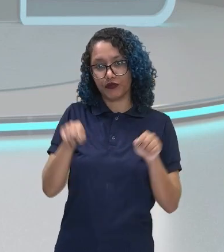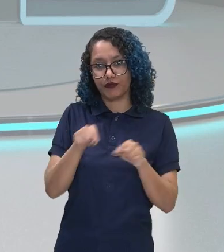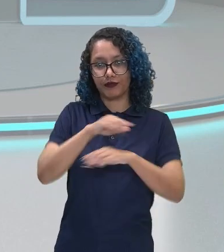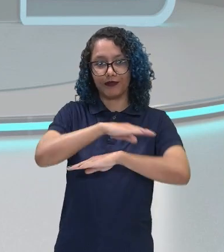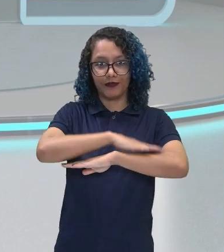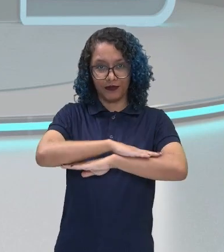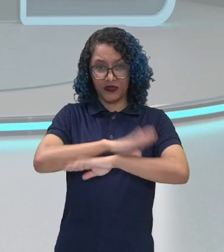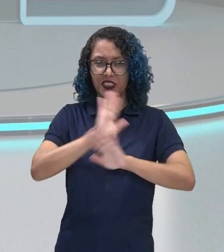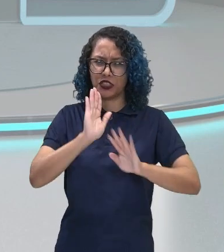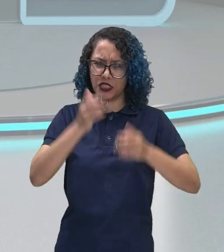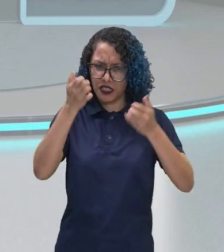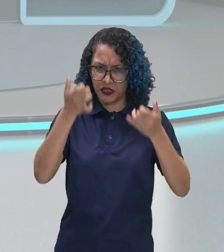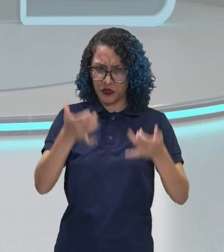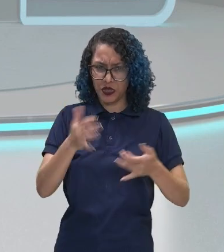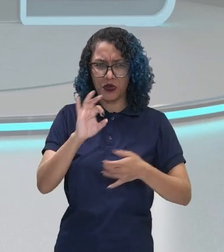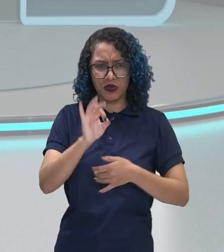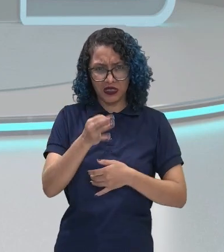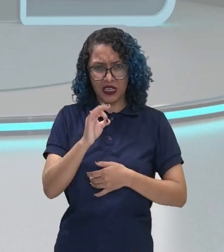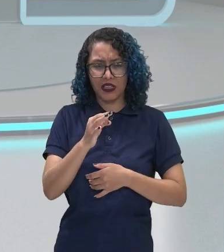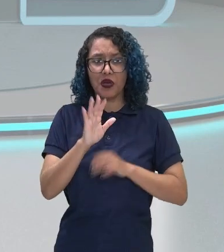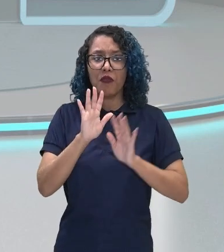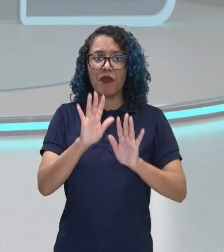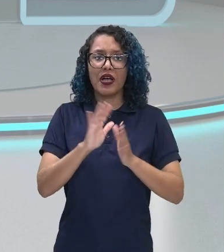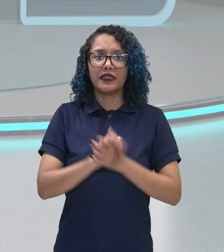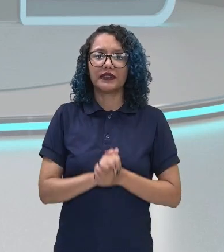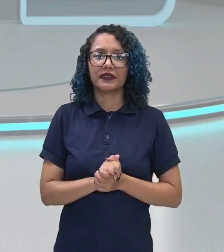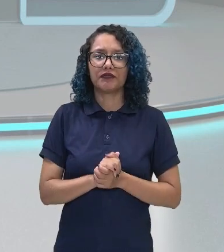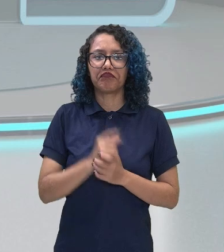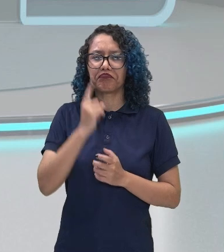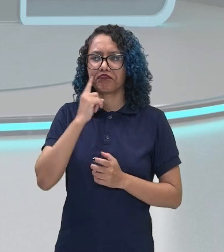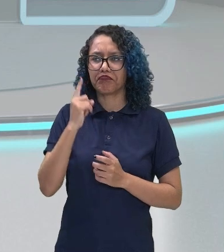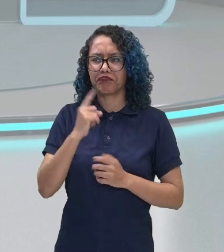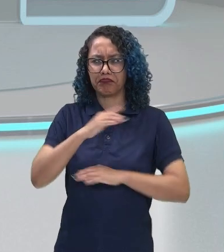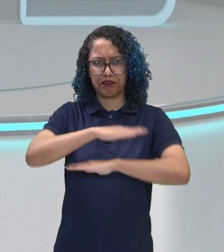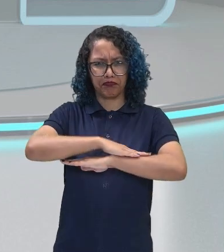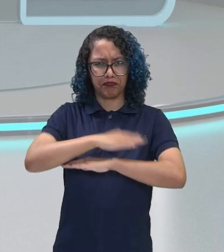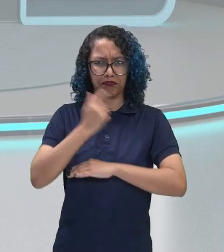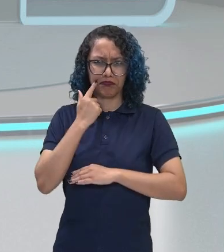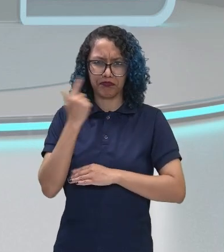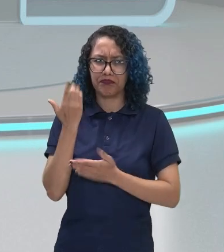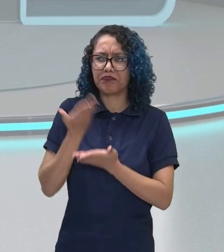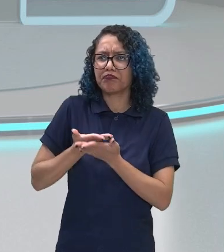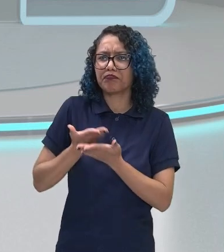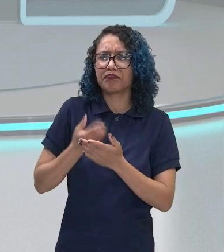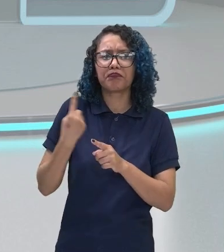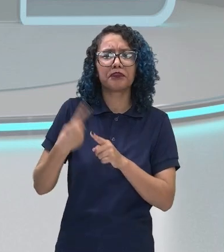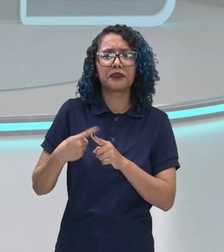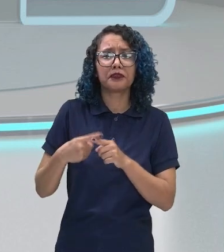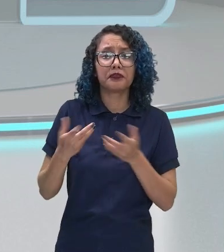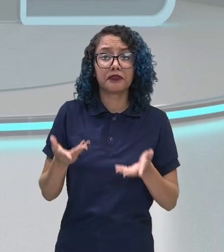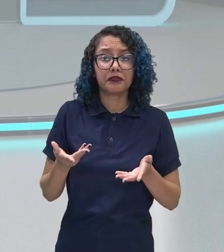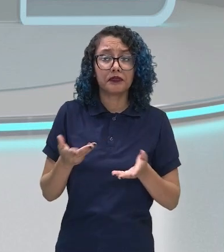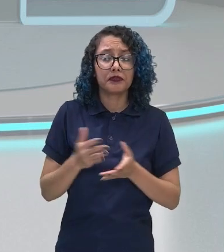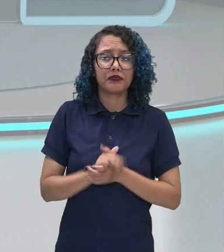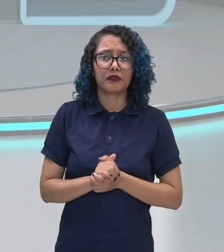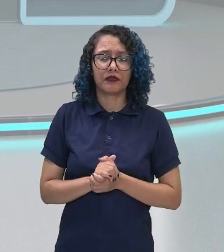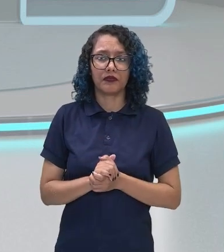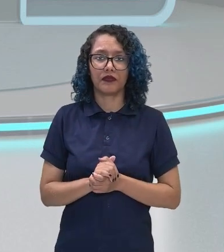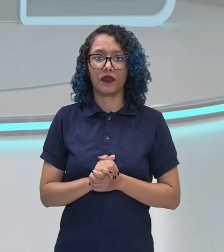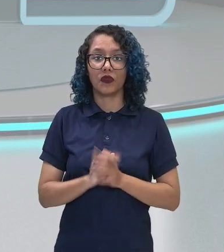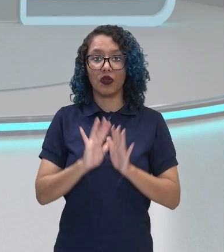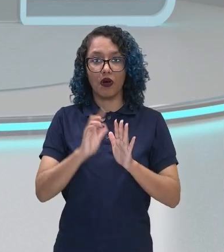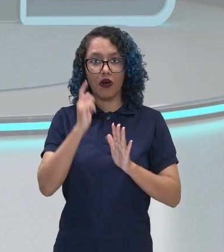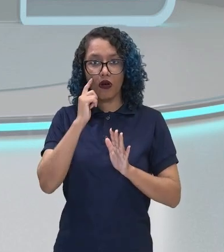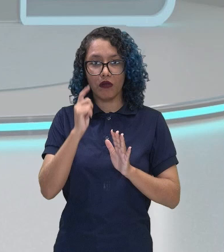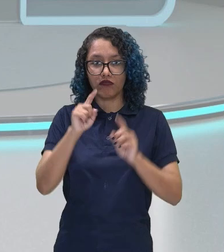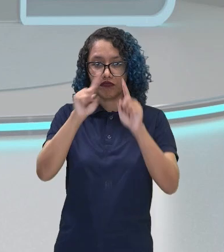dessa frequência. Mas o que a Mona Lisa está fazendo aqui? A gente consegue perceber que aqui não está só o